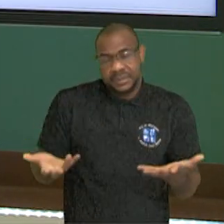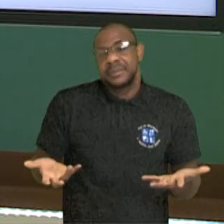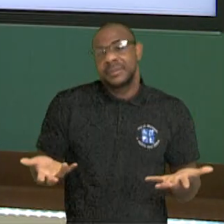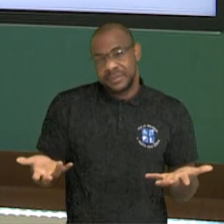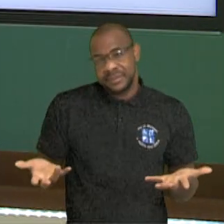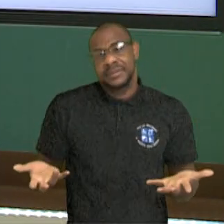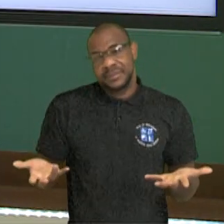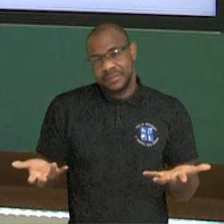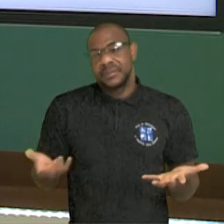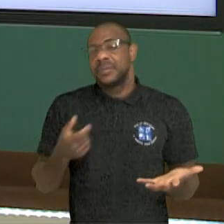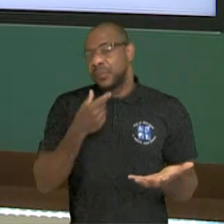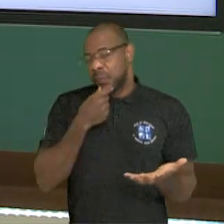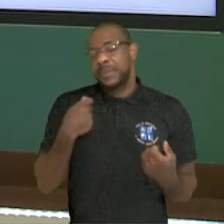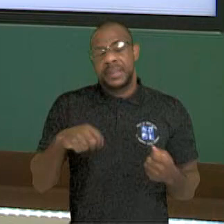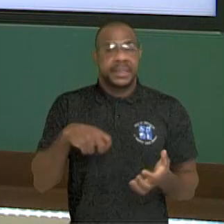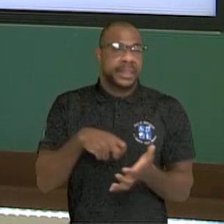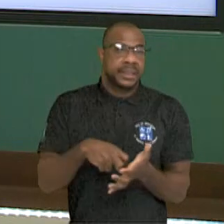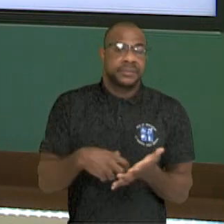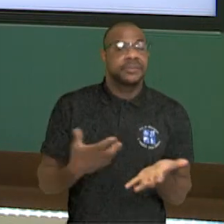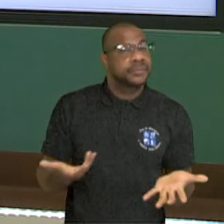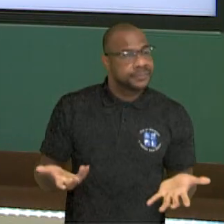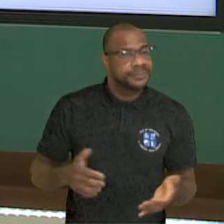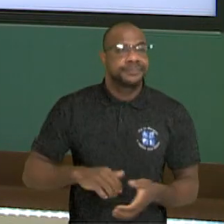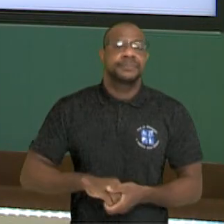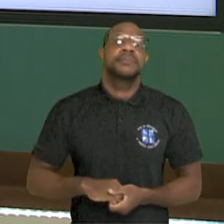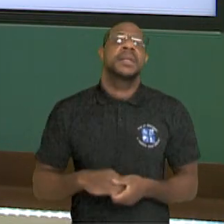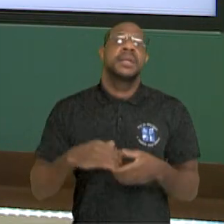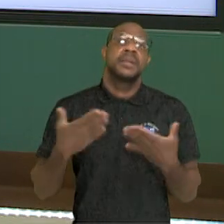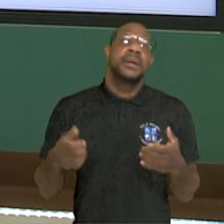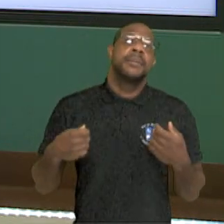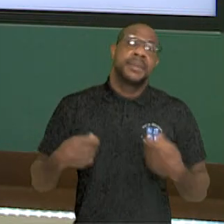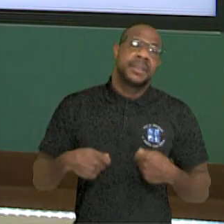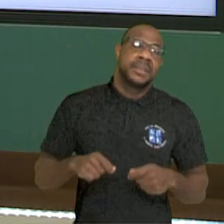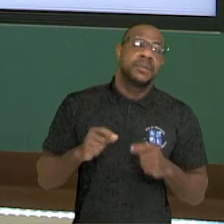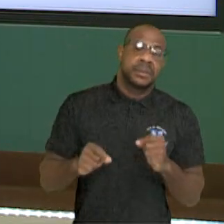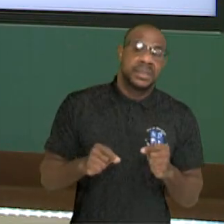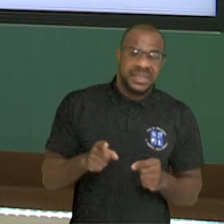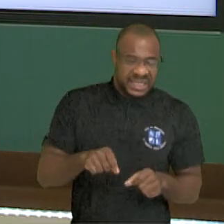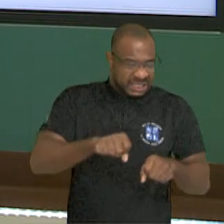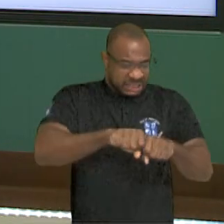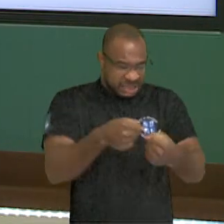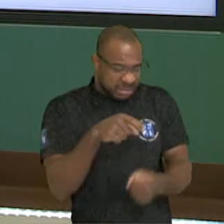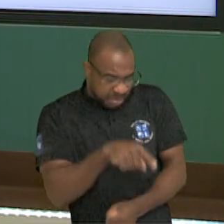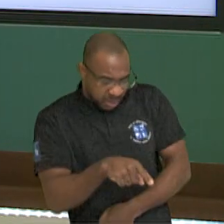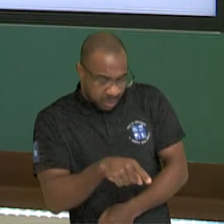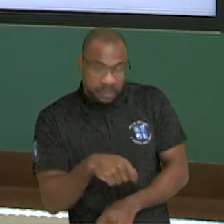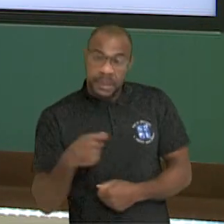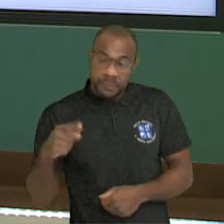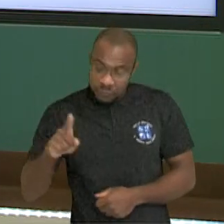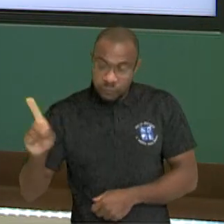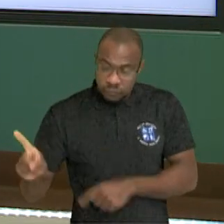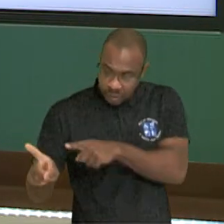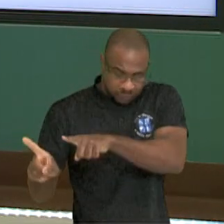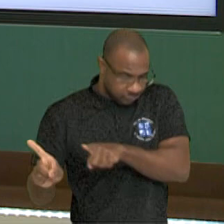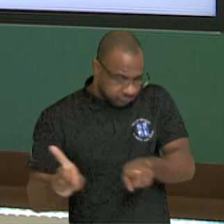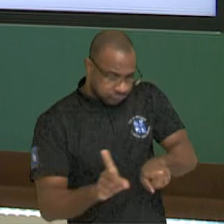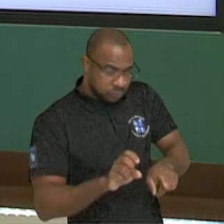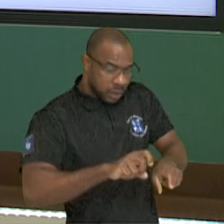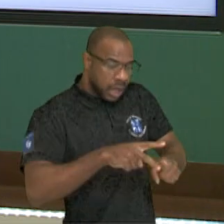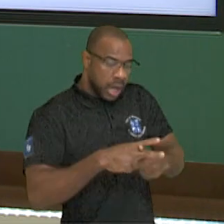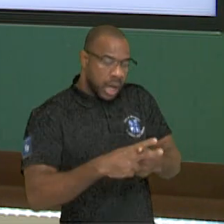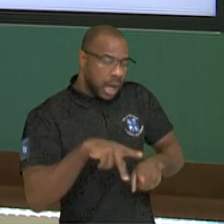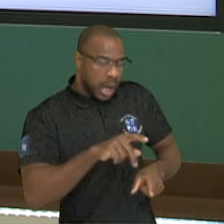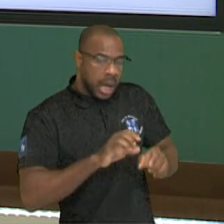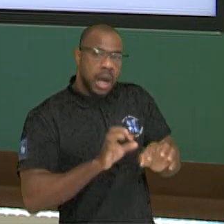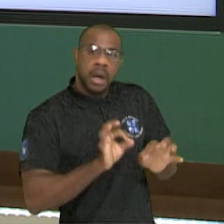punido, certo? Não é verdade? Então ele precisa, se ele estragou, ele precisa consertar. Se ele faz coisas